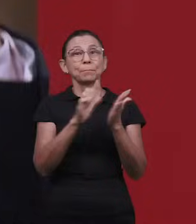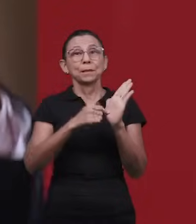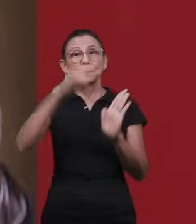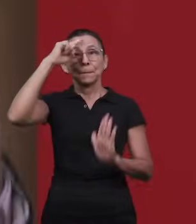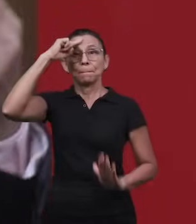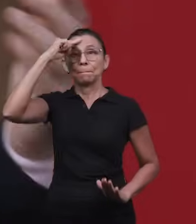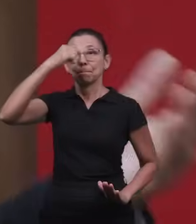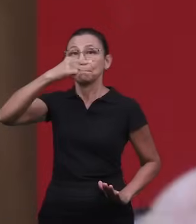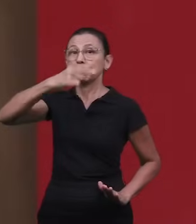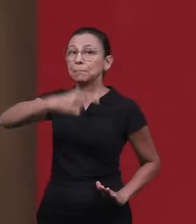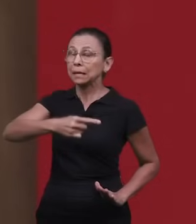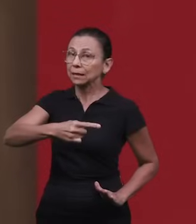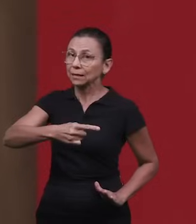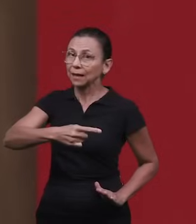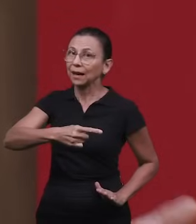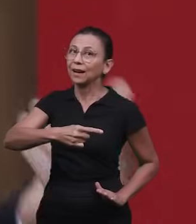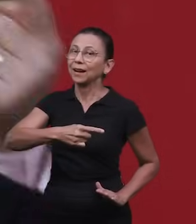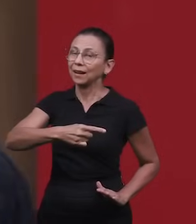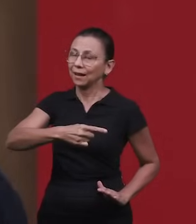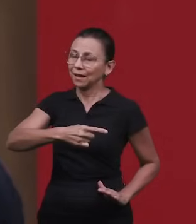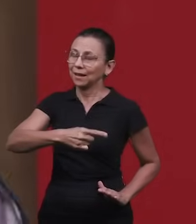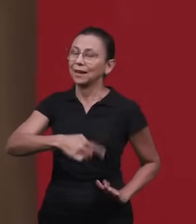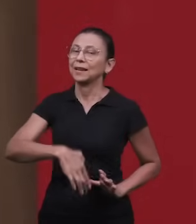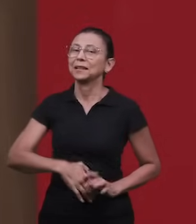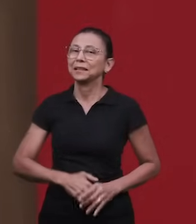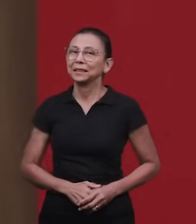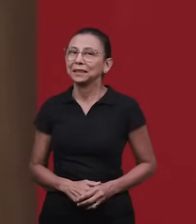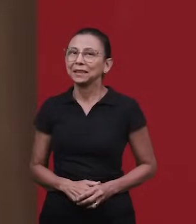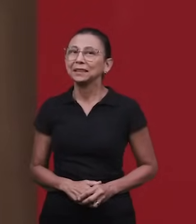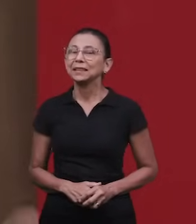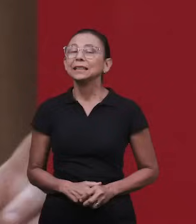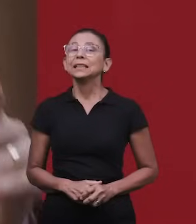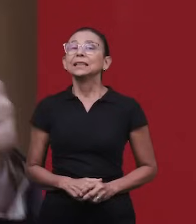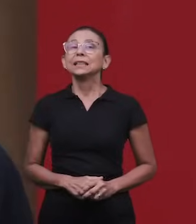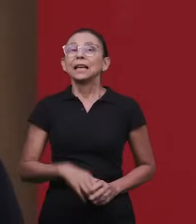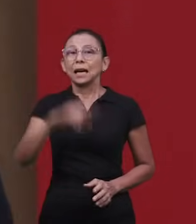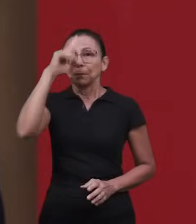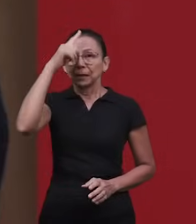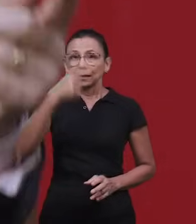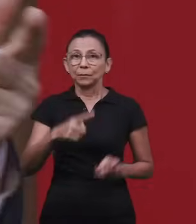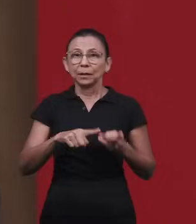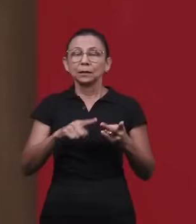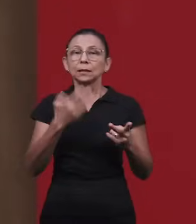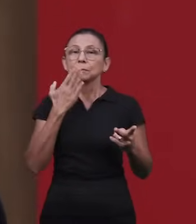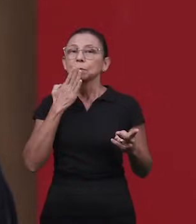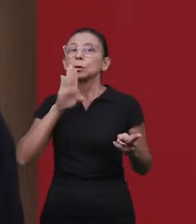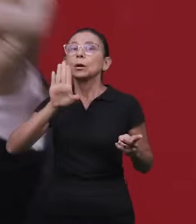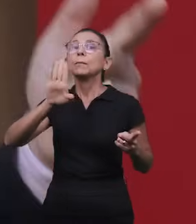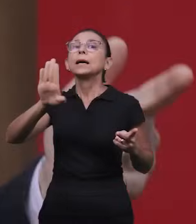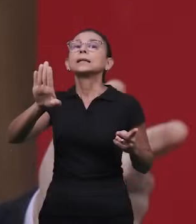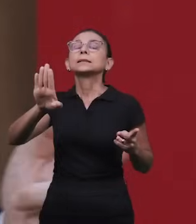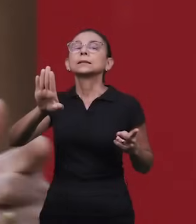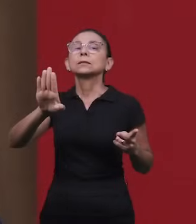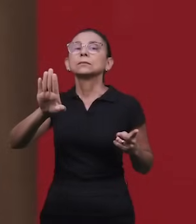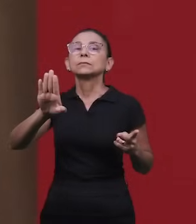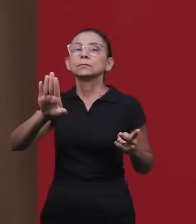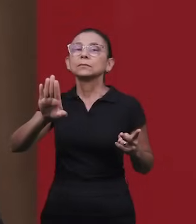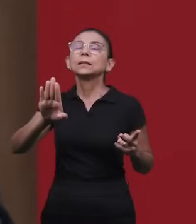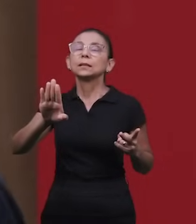prolongue, aí o Senhor, é engraçado, o Senhor dá uma promessa, né? É o único mandamento com promessa. Porque os outros mandamentos, faz isso, aquilo, honra o Senhor